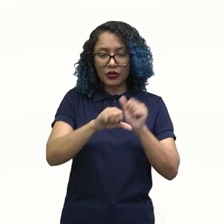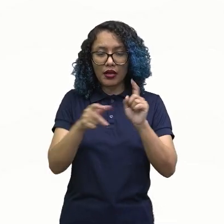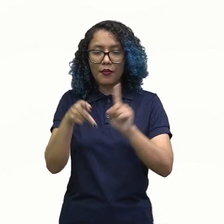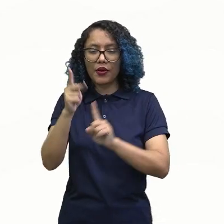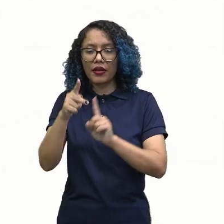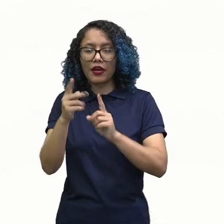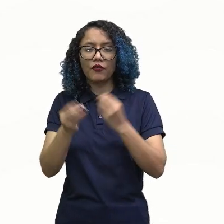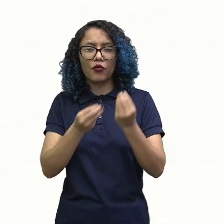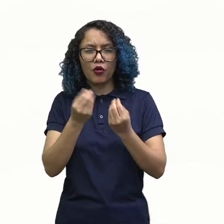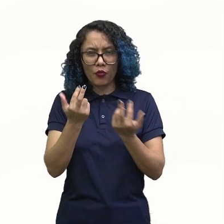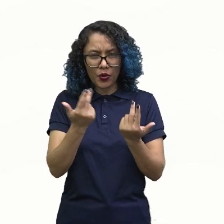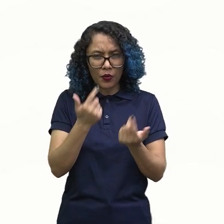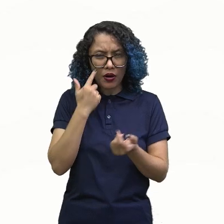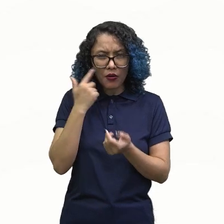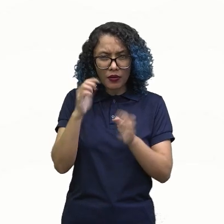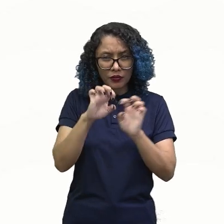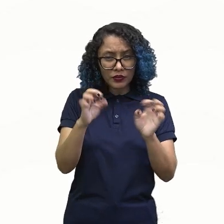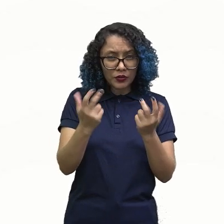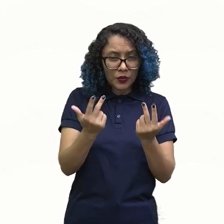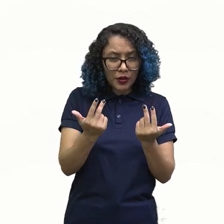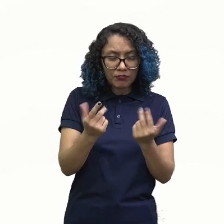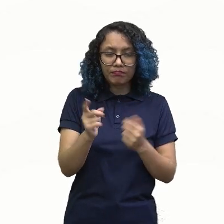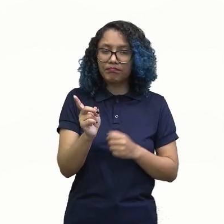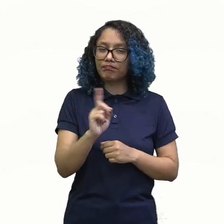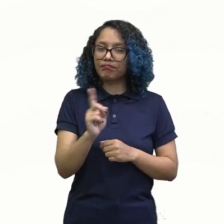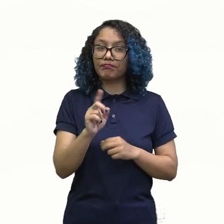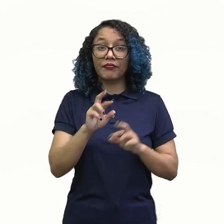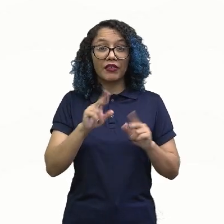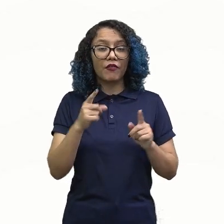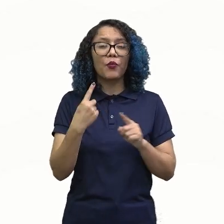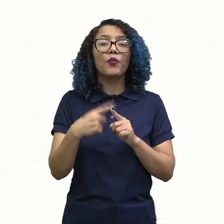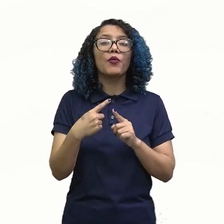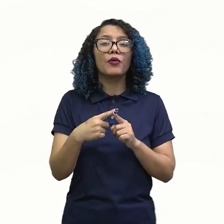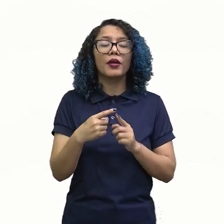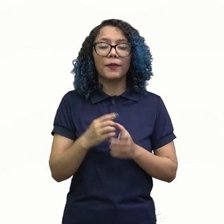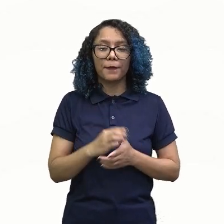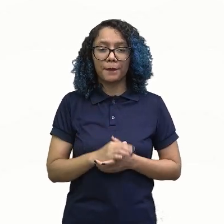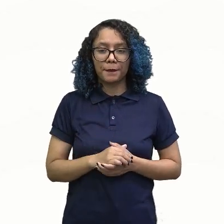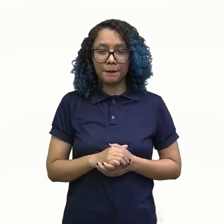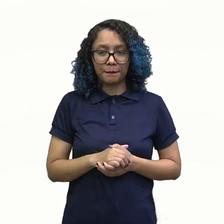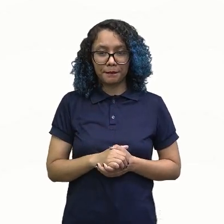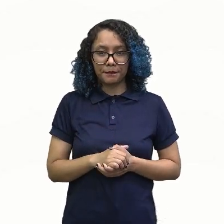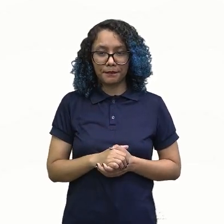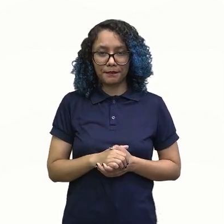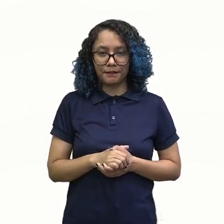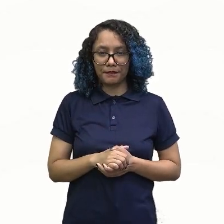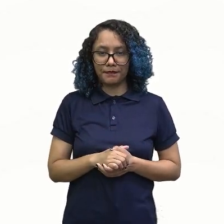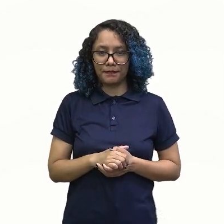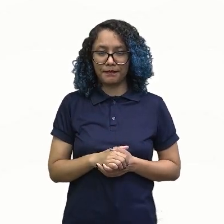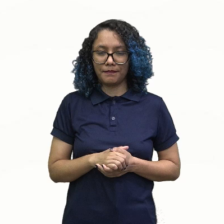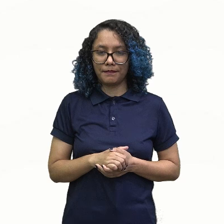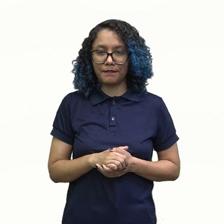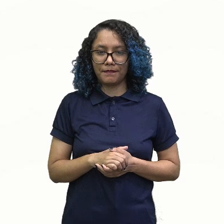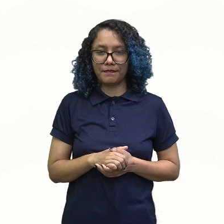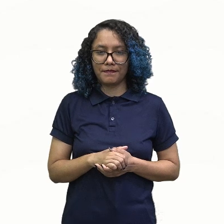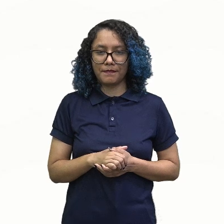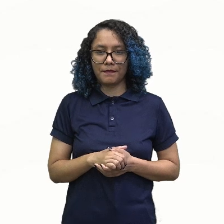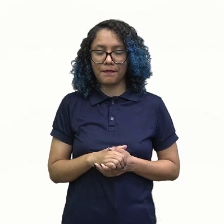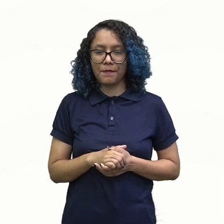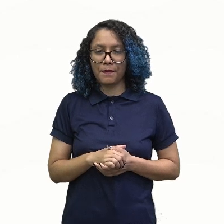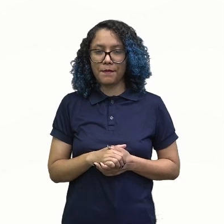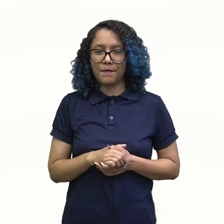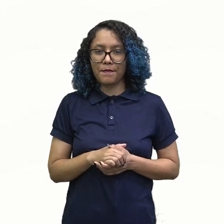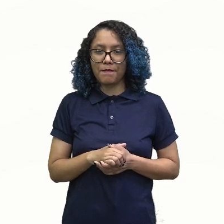Kelvin, vai ser a mesma? Não, né, pessoal? Por quê? Porque como converter uma